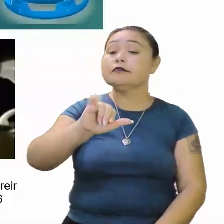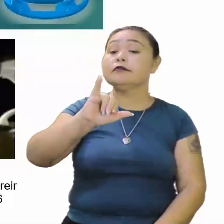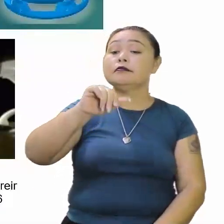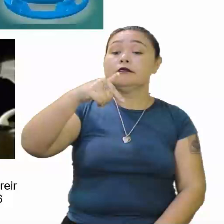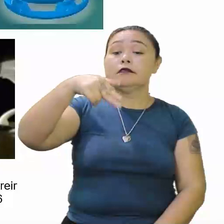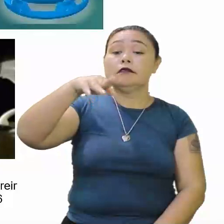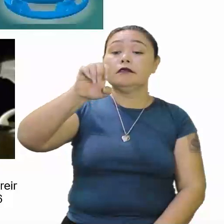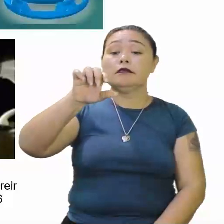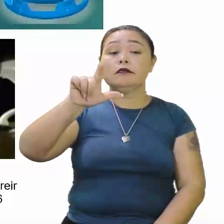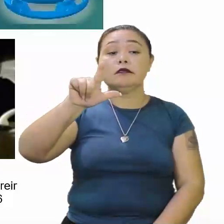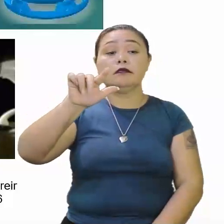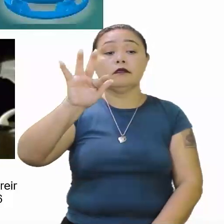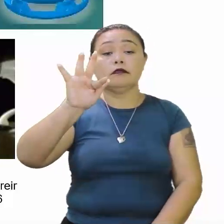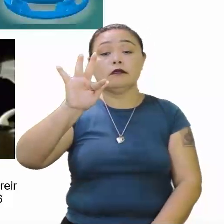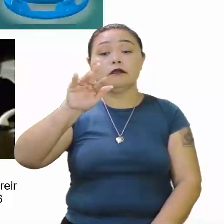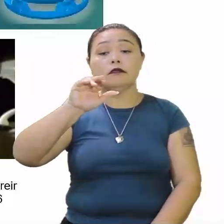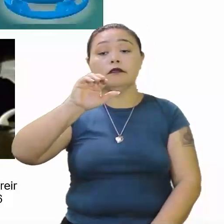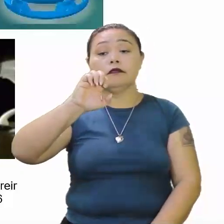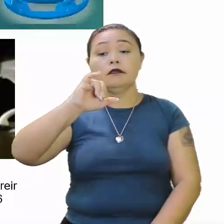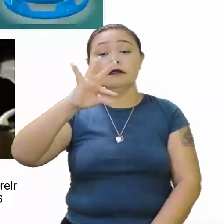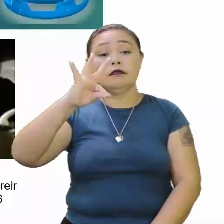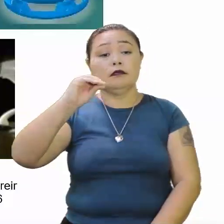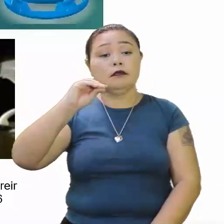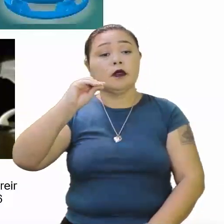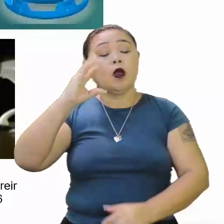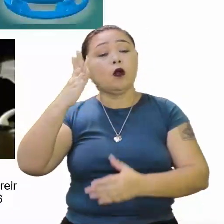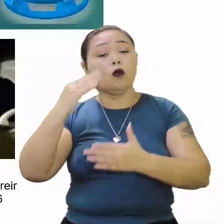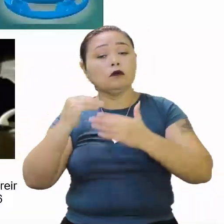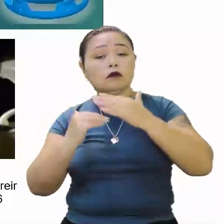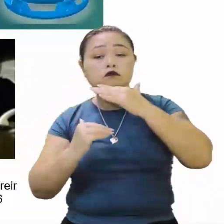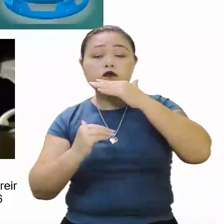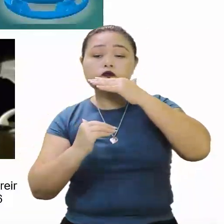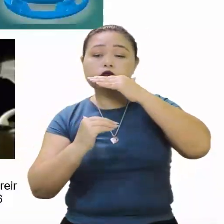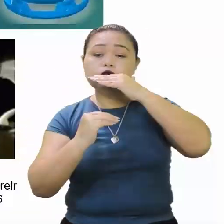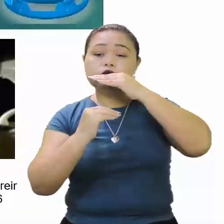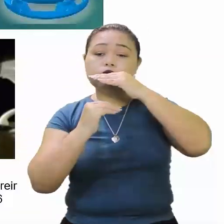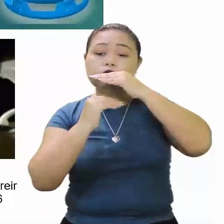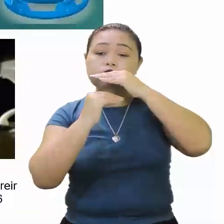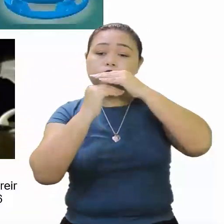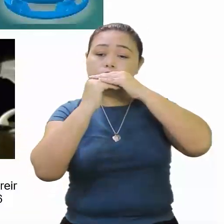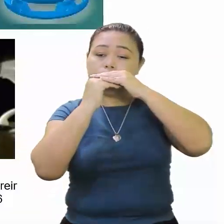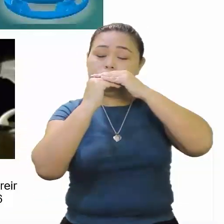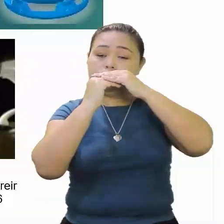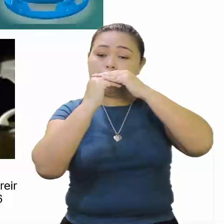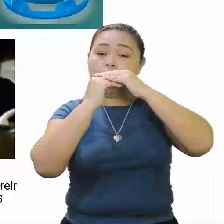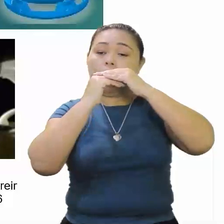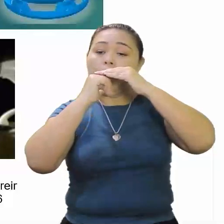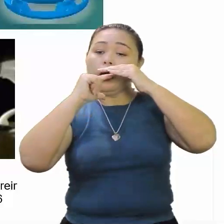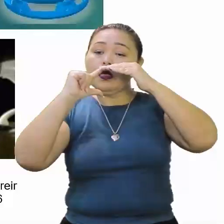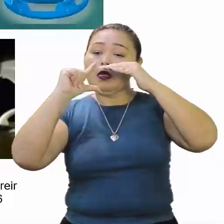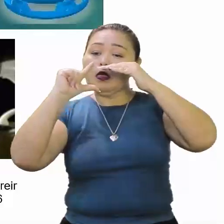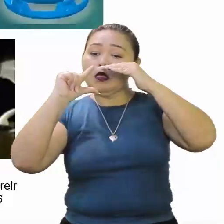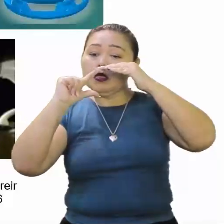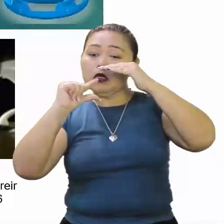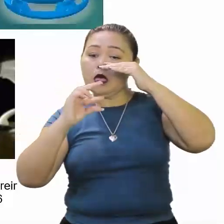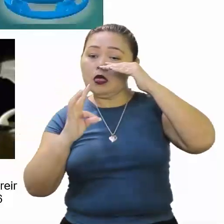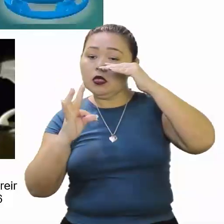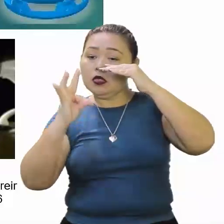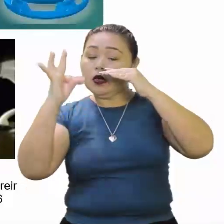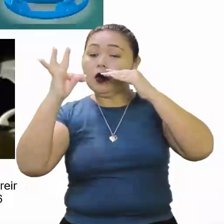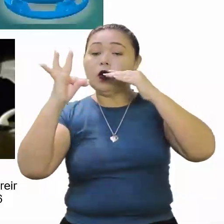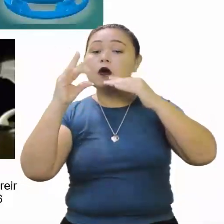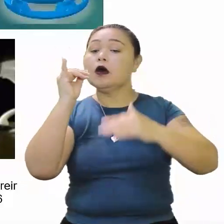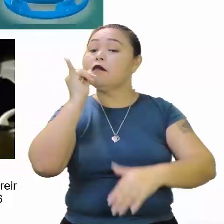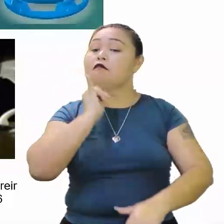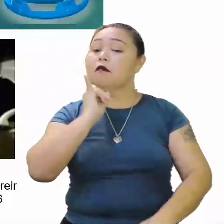quando submetido ao aumento da pressão e diminuição da temperatura. Por exemplo, nós